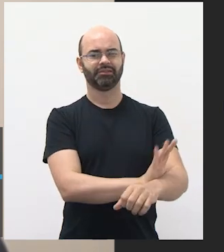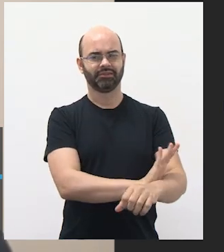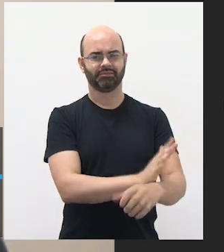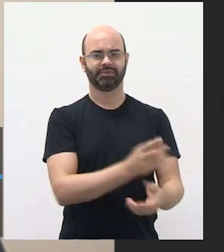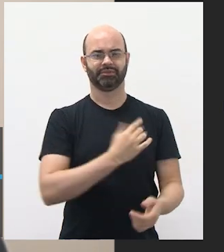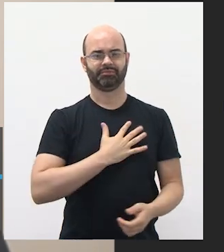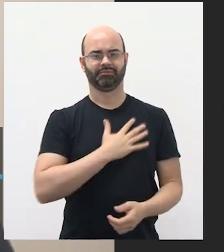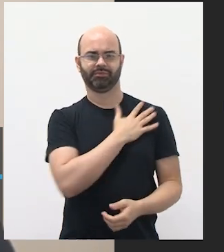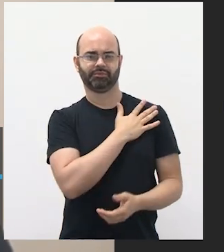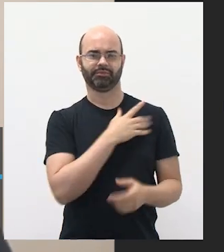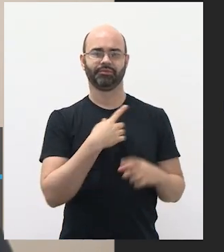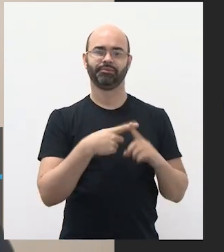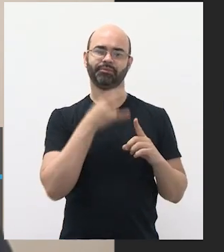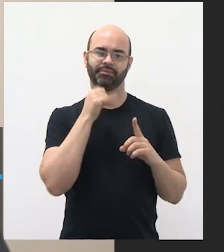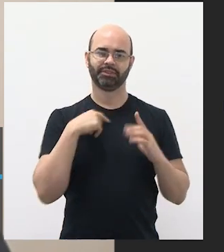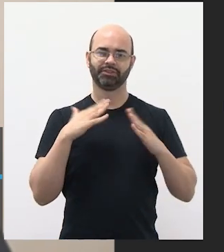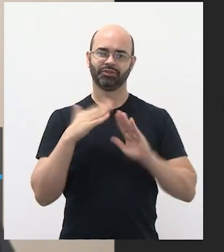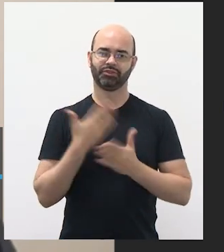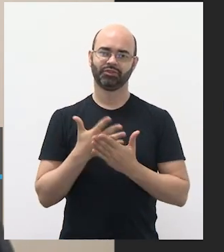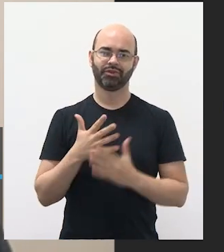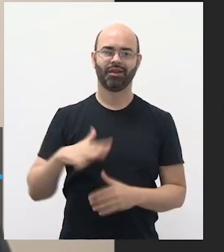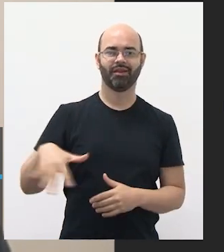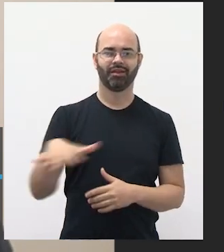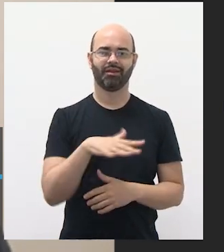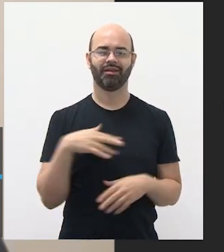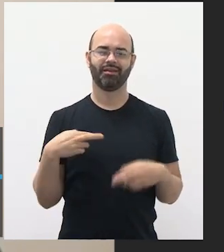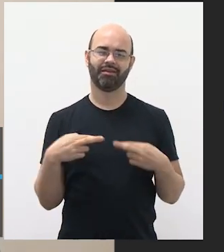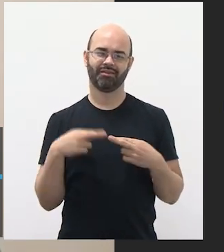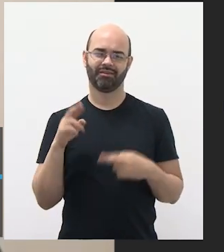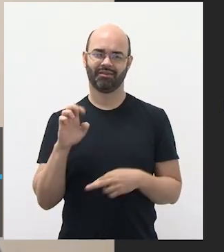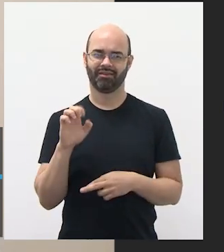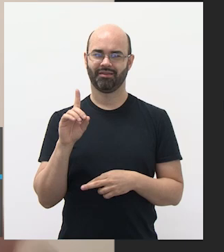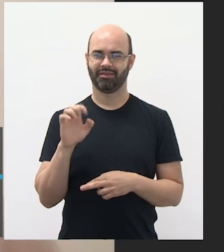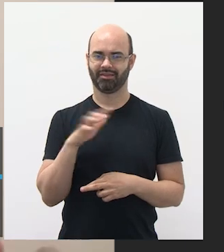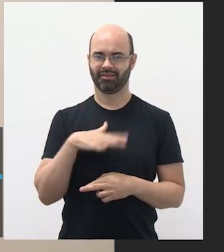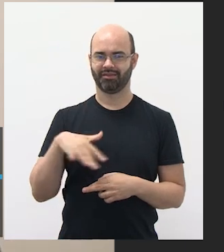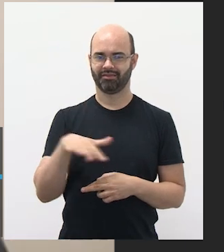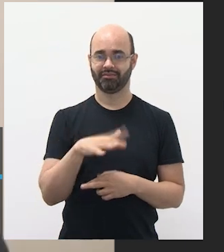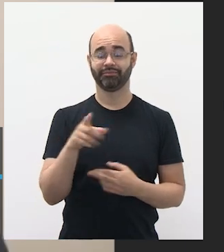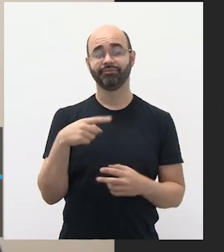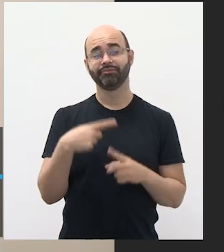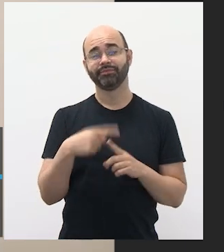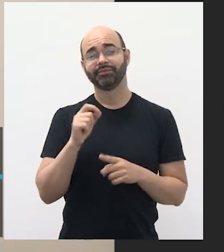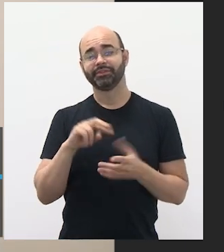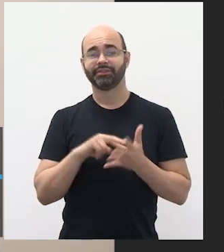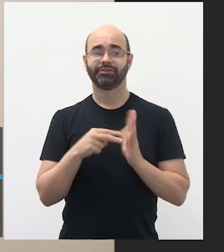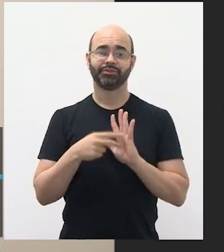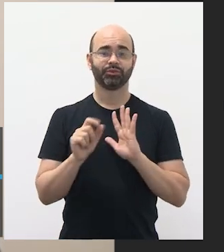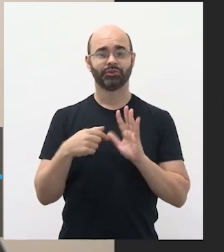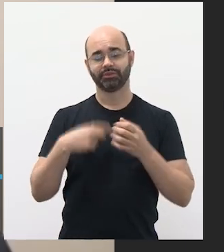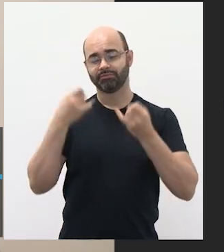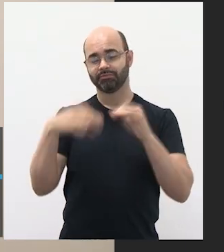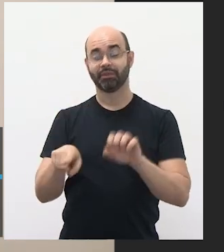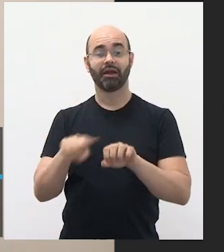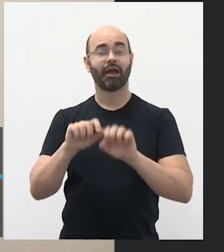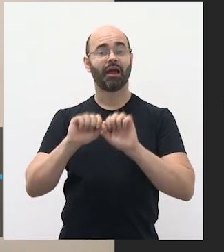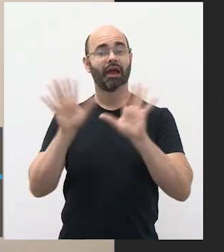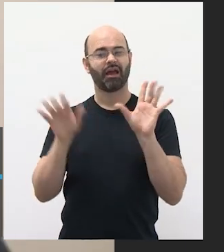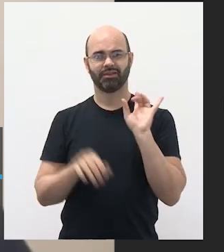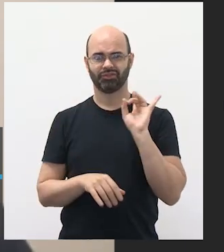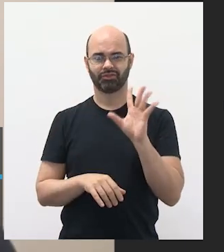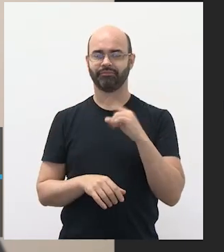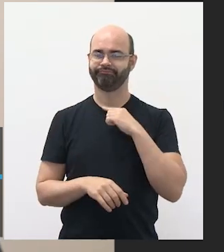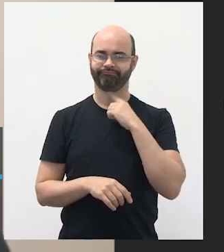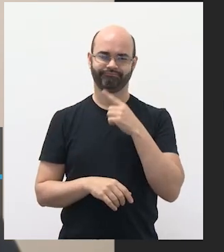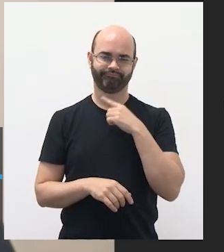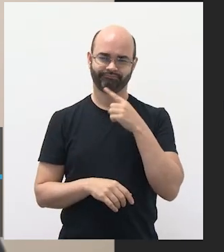basta somente na rede que nossos estudantes e as nossas estudantes saibam o que é preconceito e o que é discriminação. O nosso grande desafio